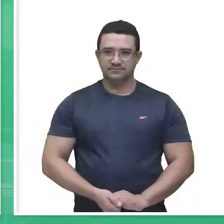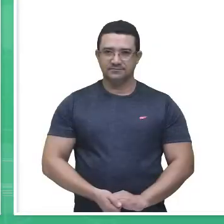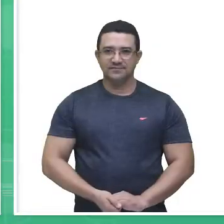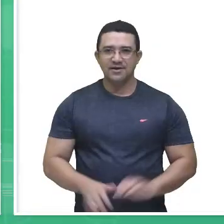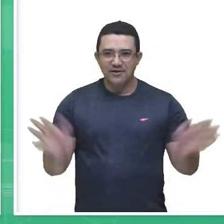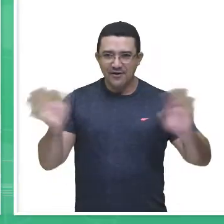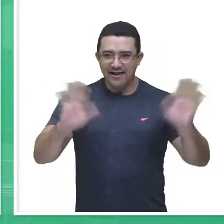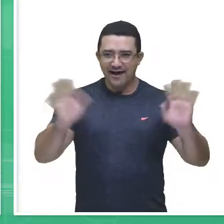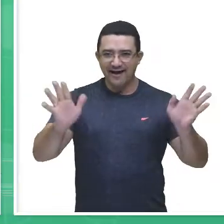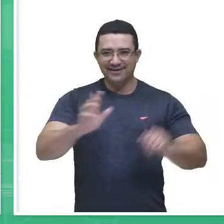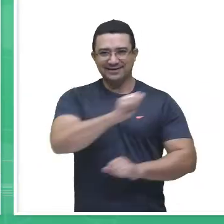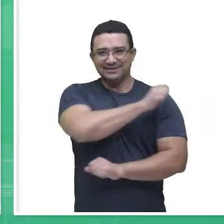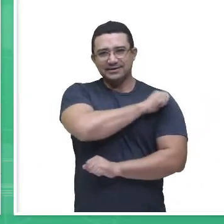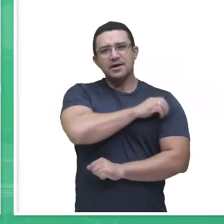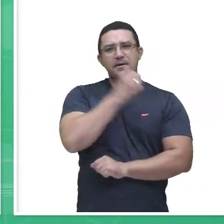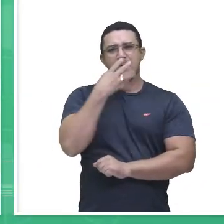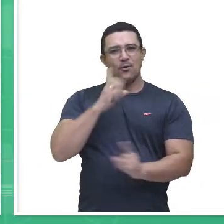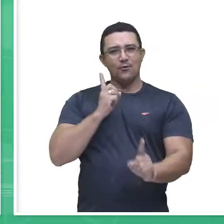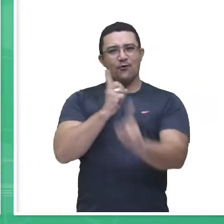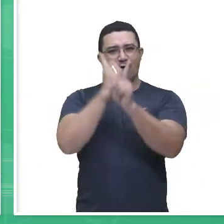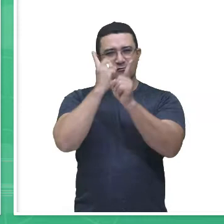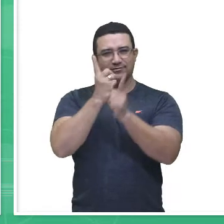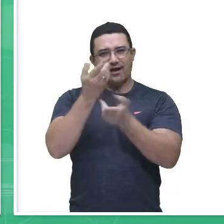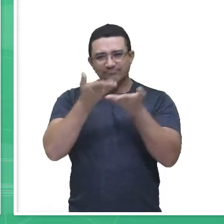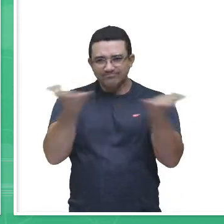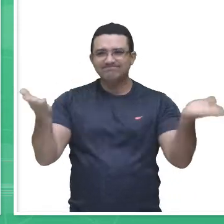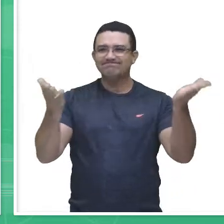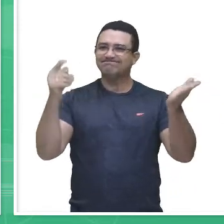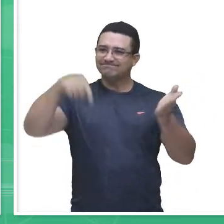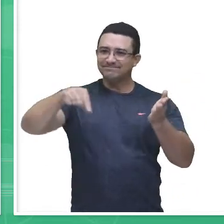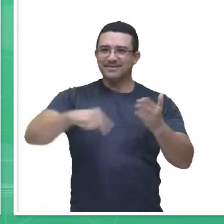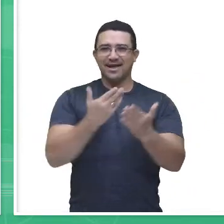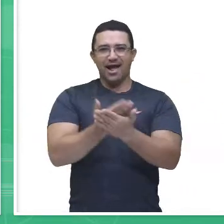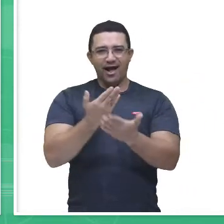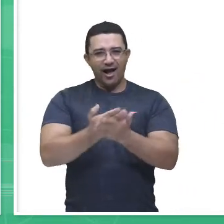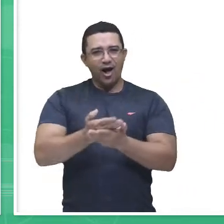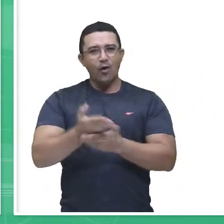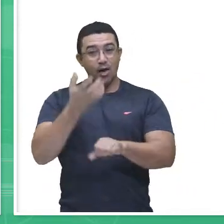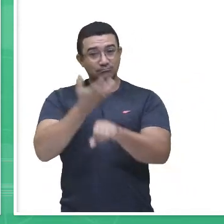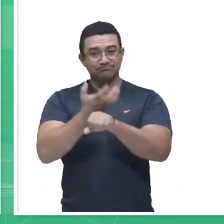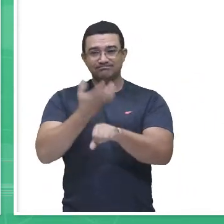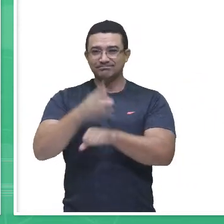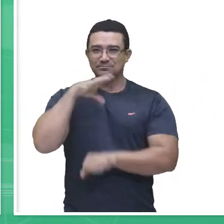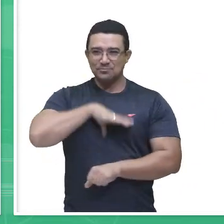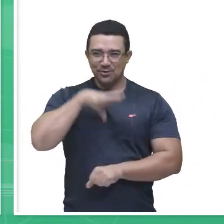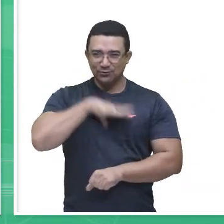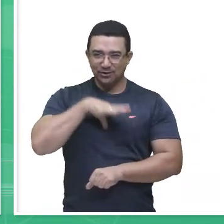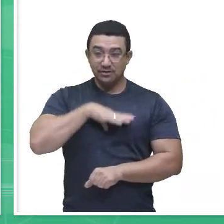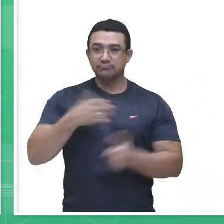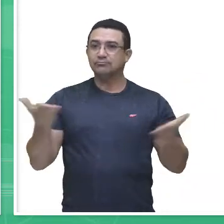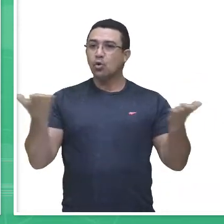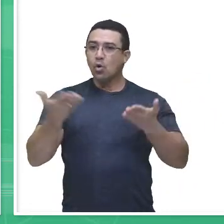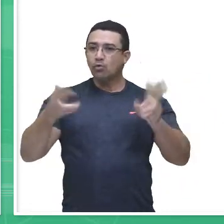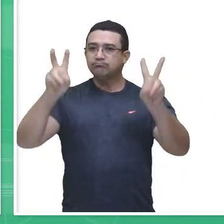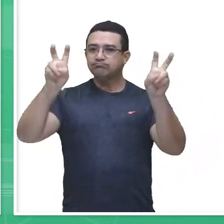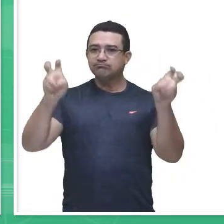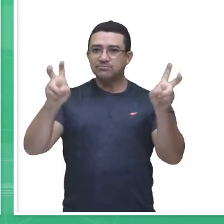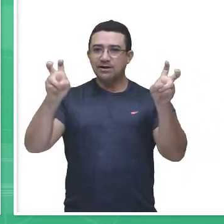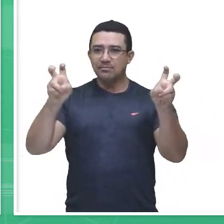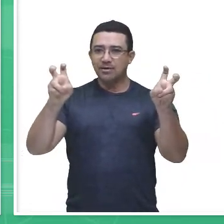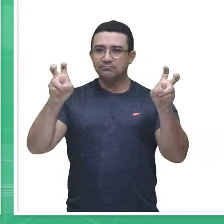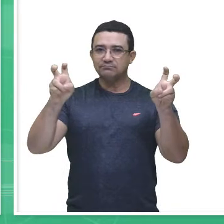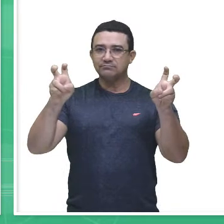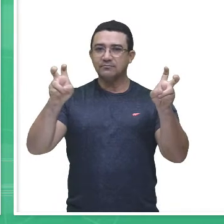Olá, alunos! Que bom encontrar vocês para mais uma aula de língua portuguesa. E na aula de hoje nós vamos